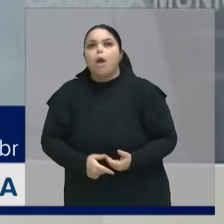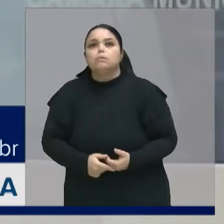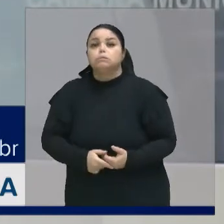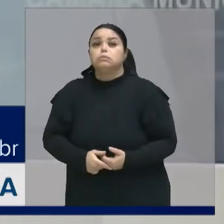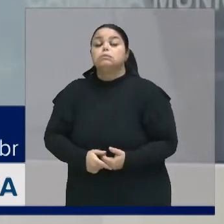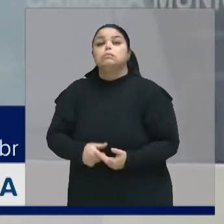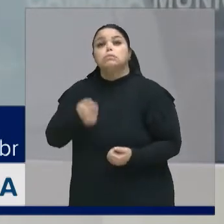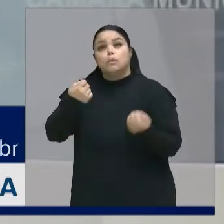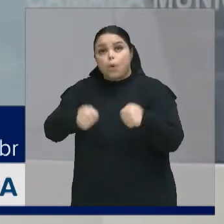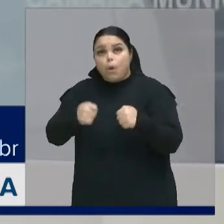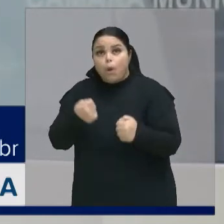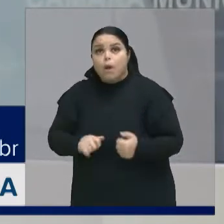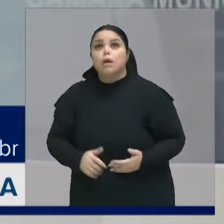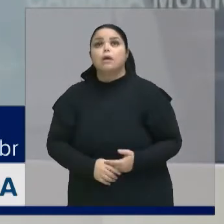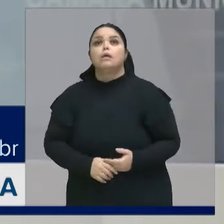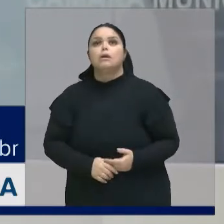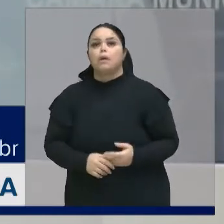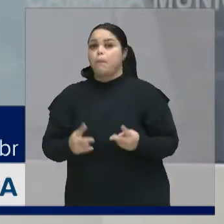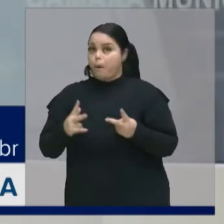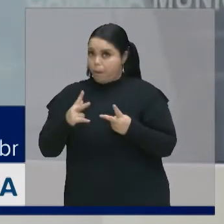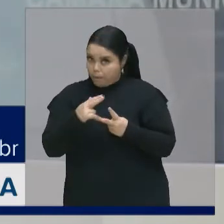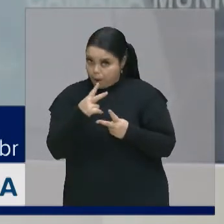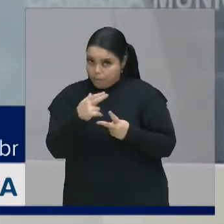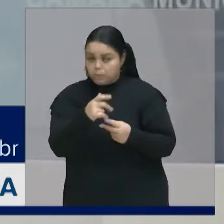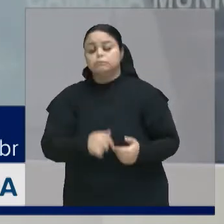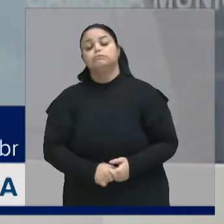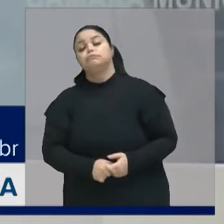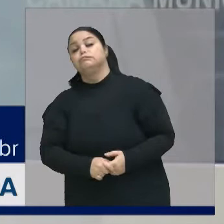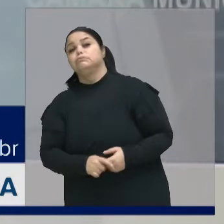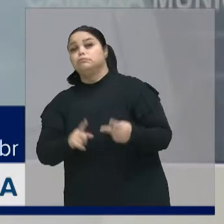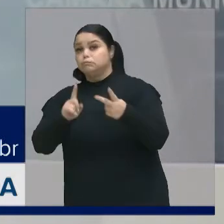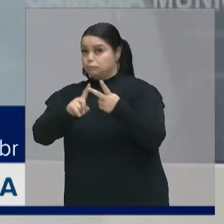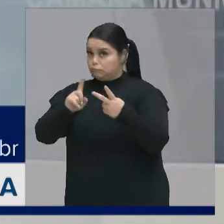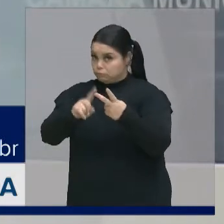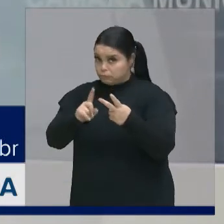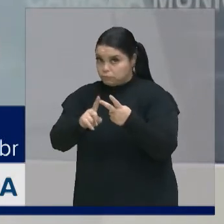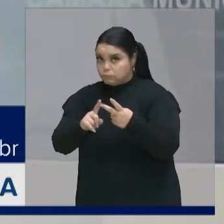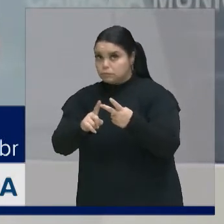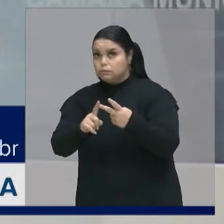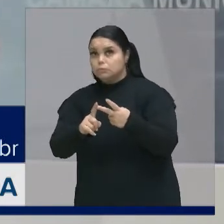passar pela castração. Depois ele é feito